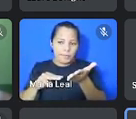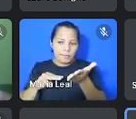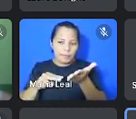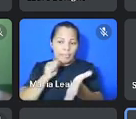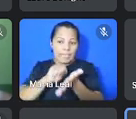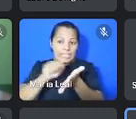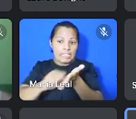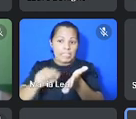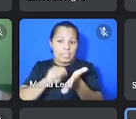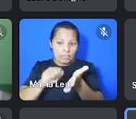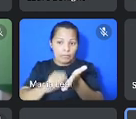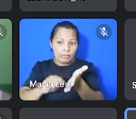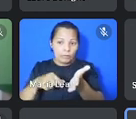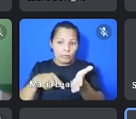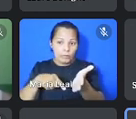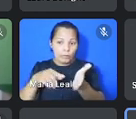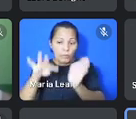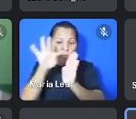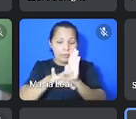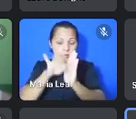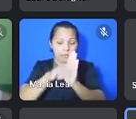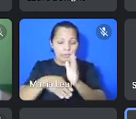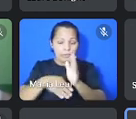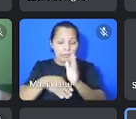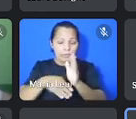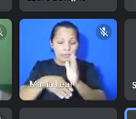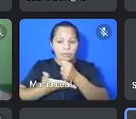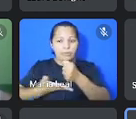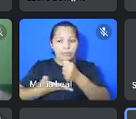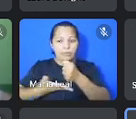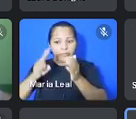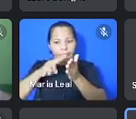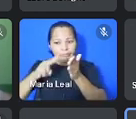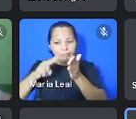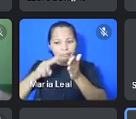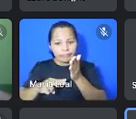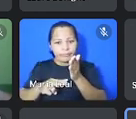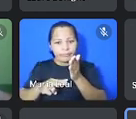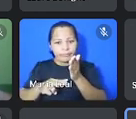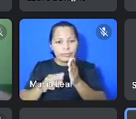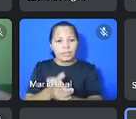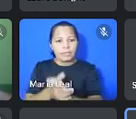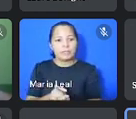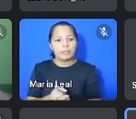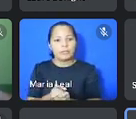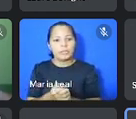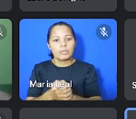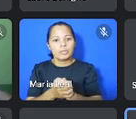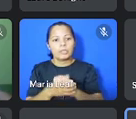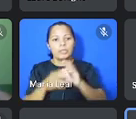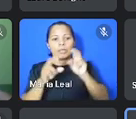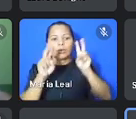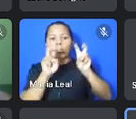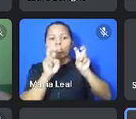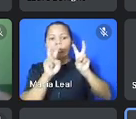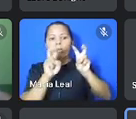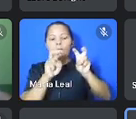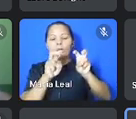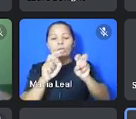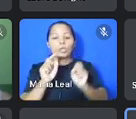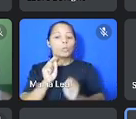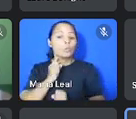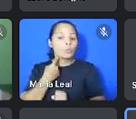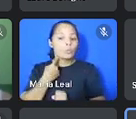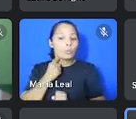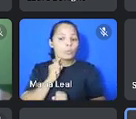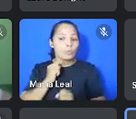escrito, né, o texto base. No modelo de despoluição, eu fiz uma analogia com um desconto. Você vai